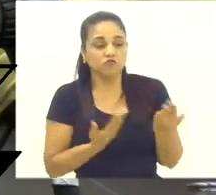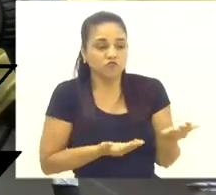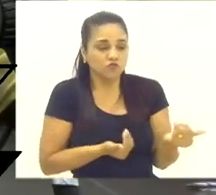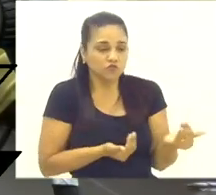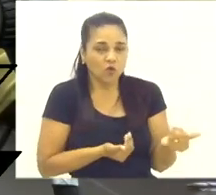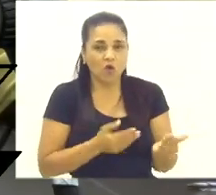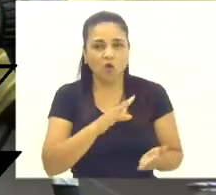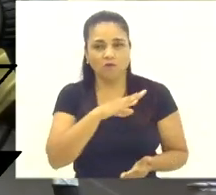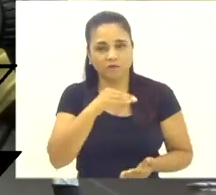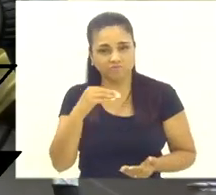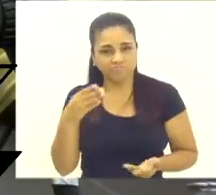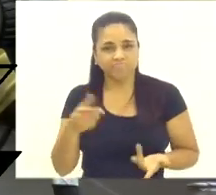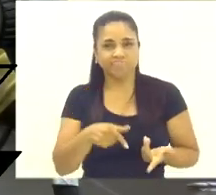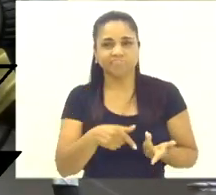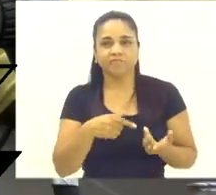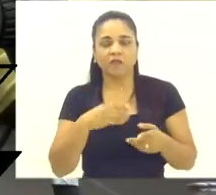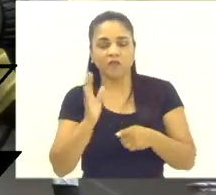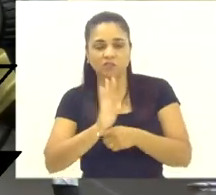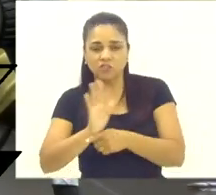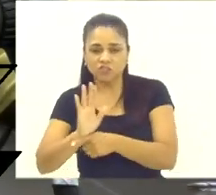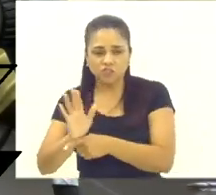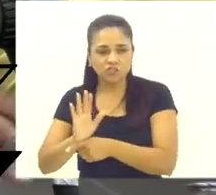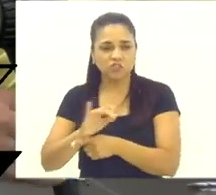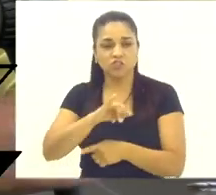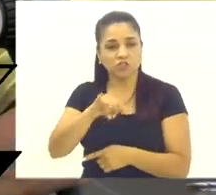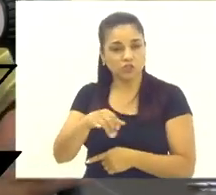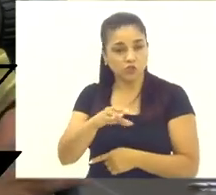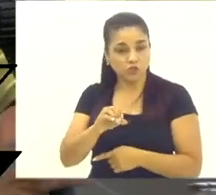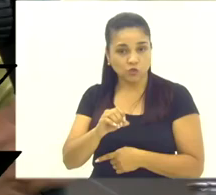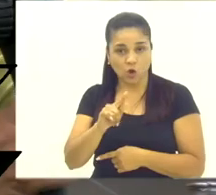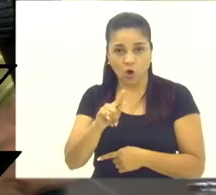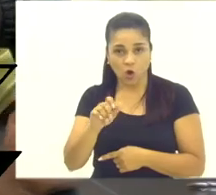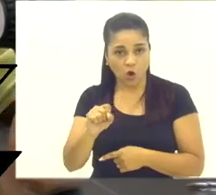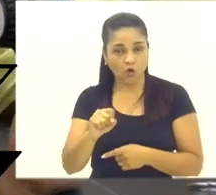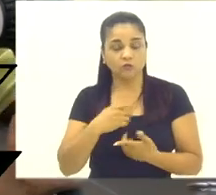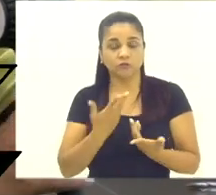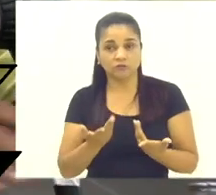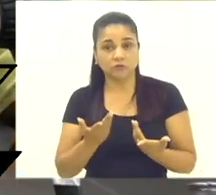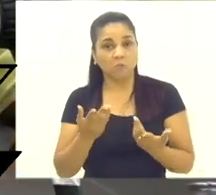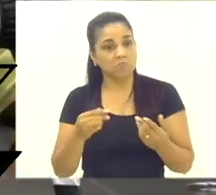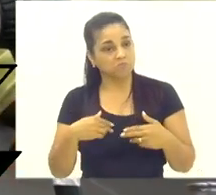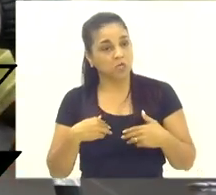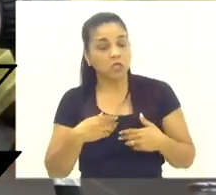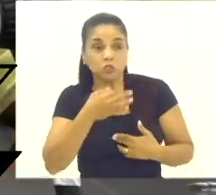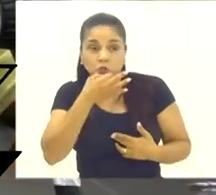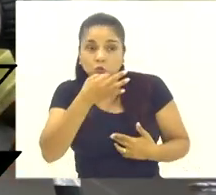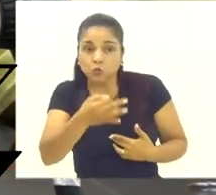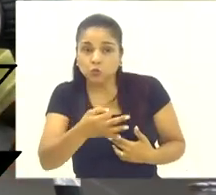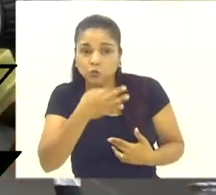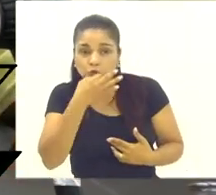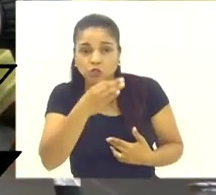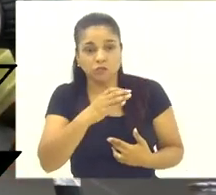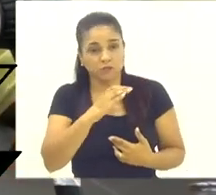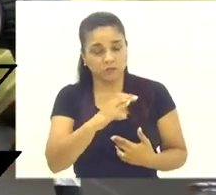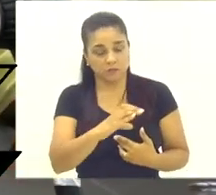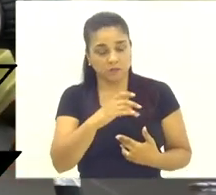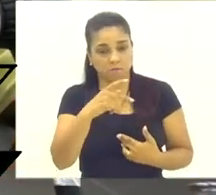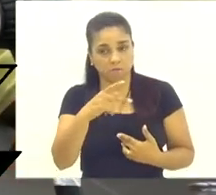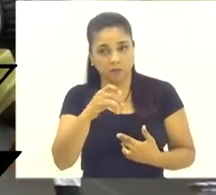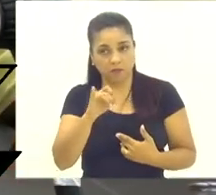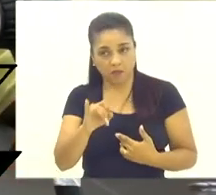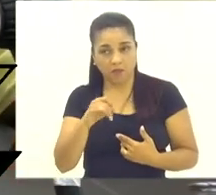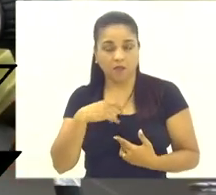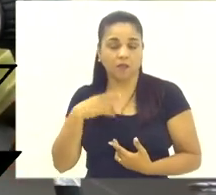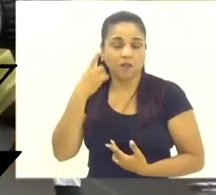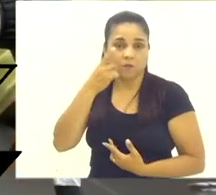criar jogos fazer filme isso sem dúvida nenhuma pode ser até uma sugestão da própria CPI de estar dentro